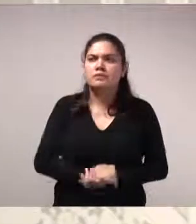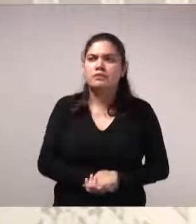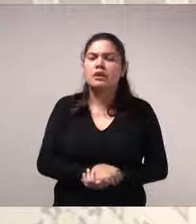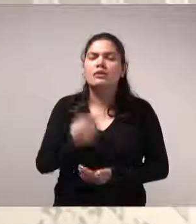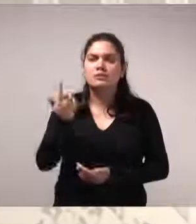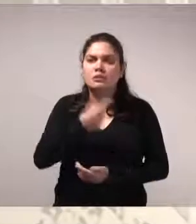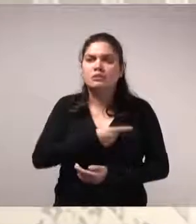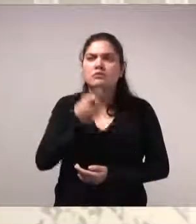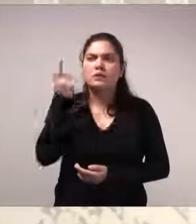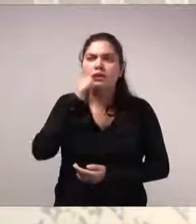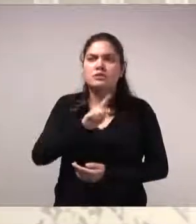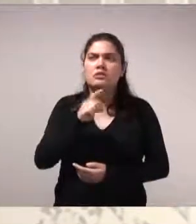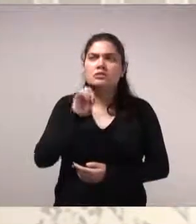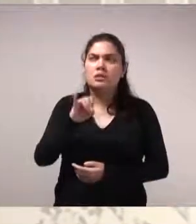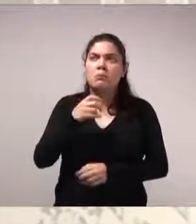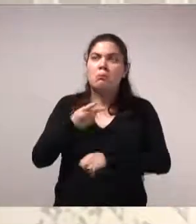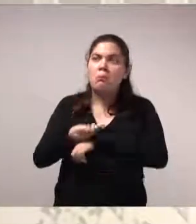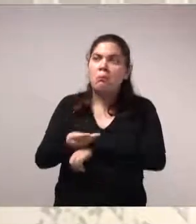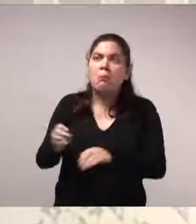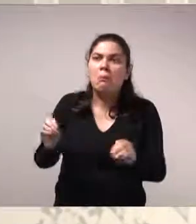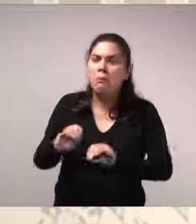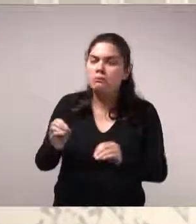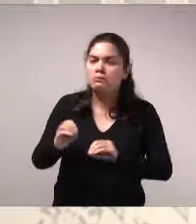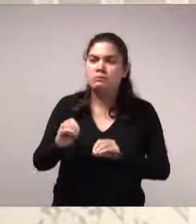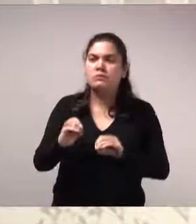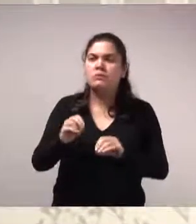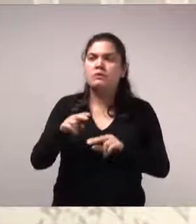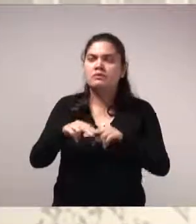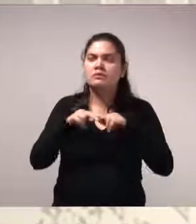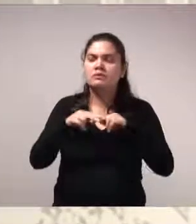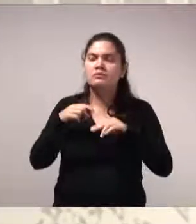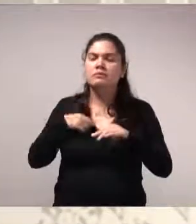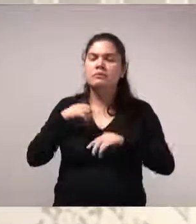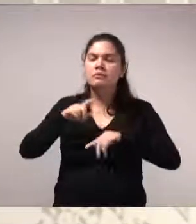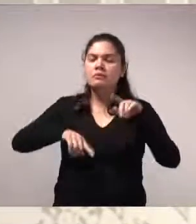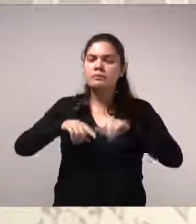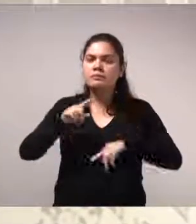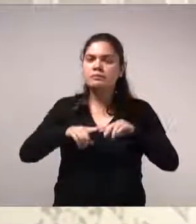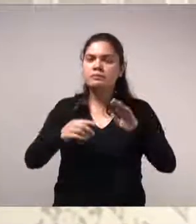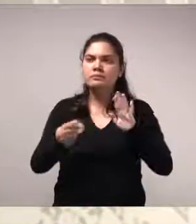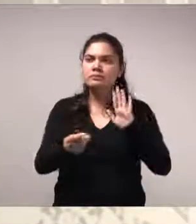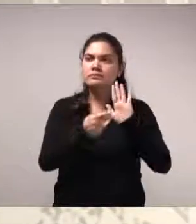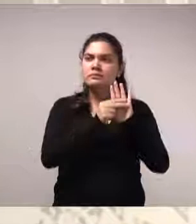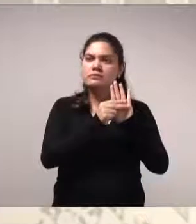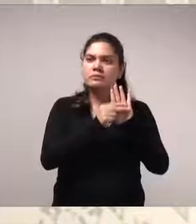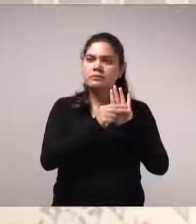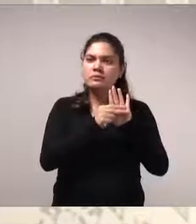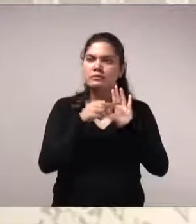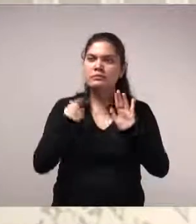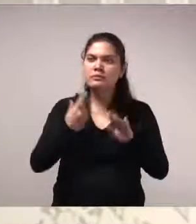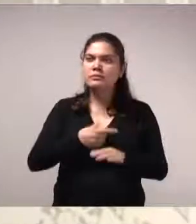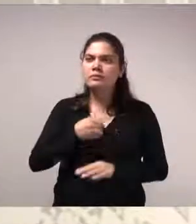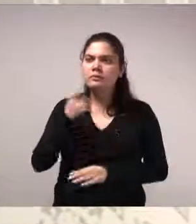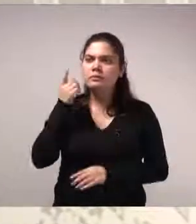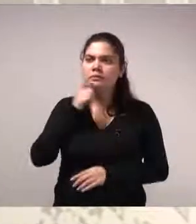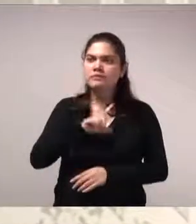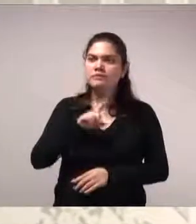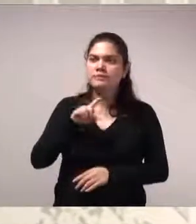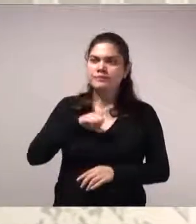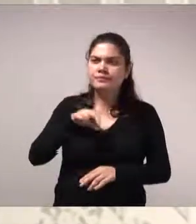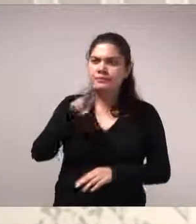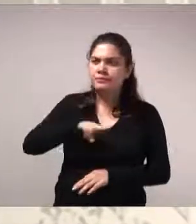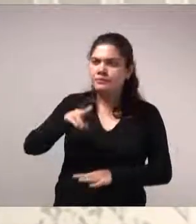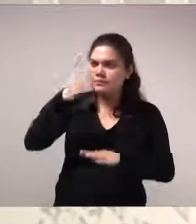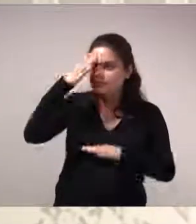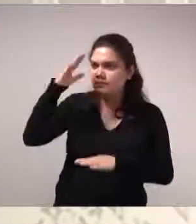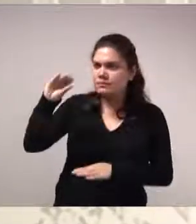alcançou, mesmo que não tenha buscado na origem enquanto instrumento, um selo específico, foi a ideia de buscar um ambiente, no final das contas, um ambiente mais